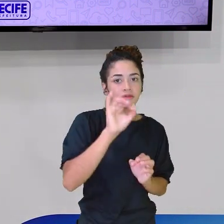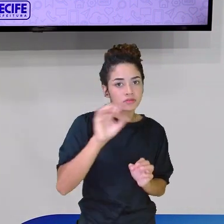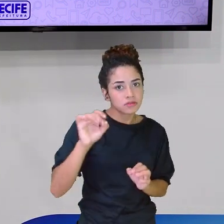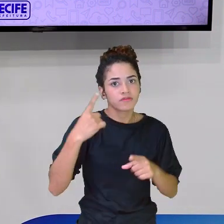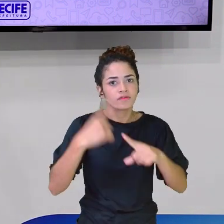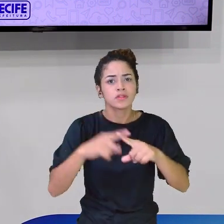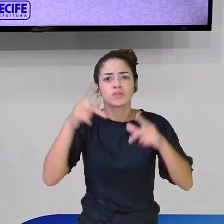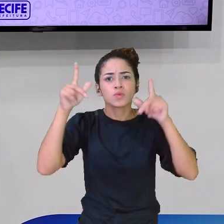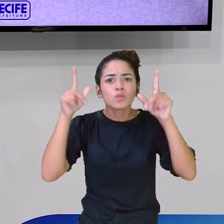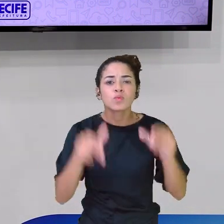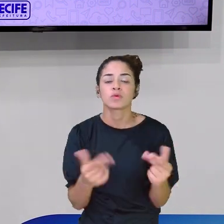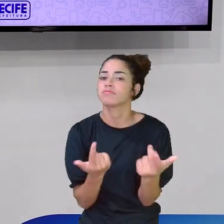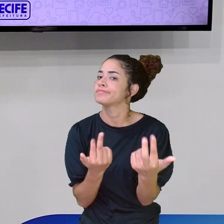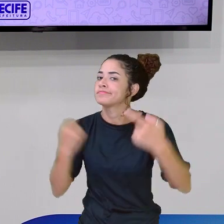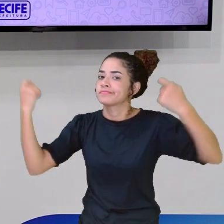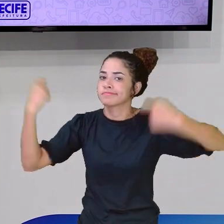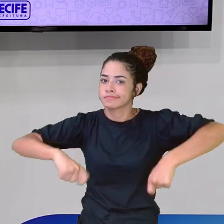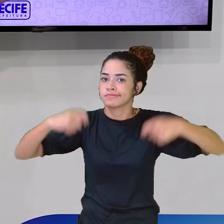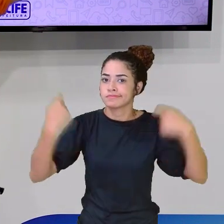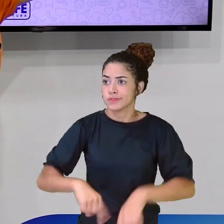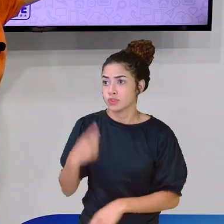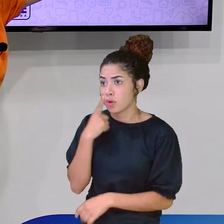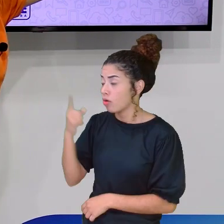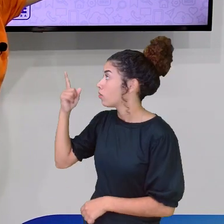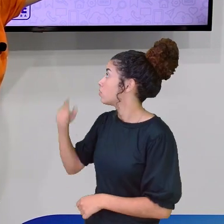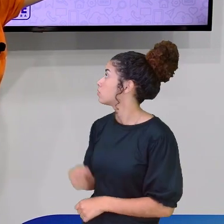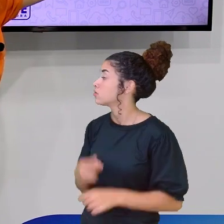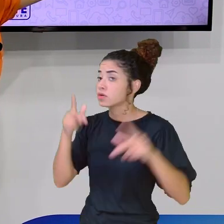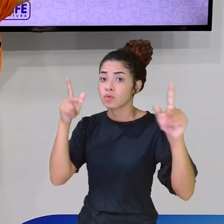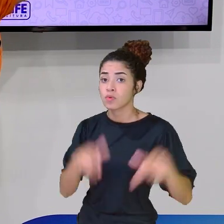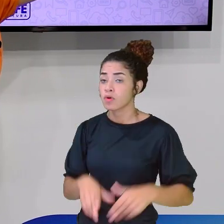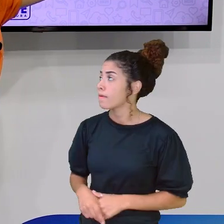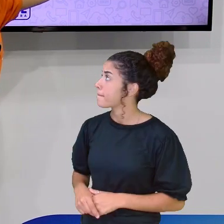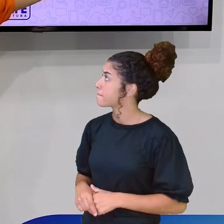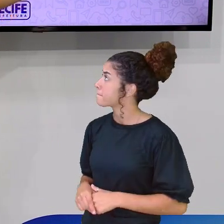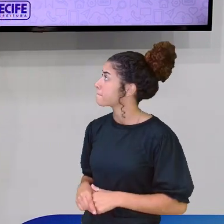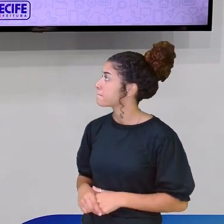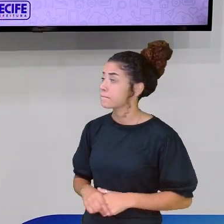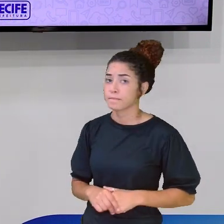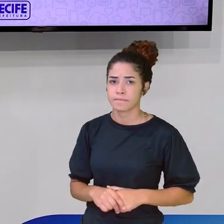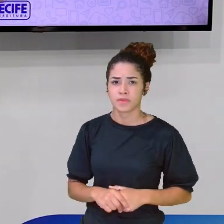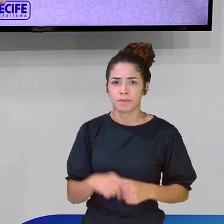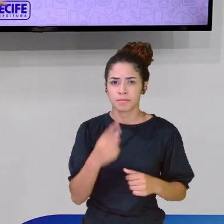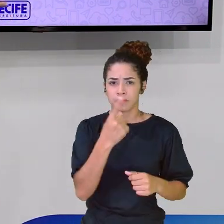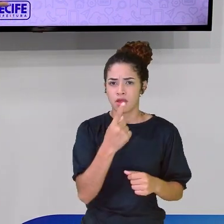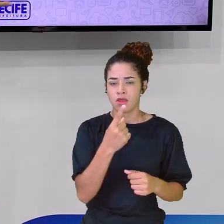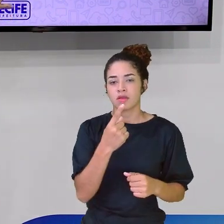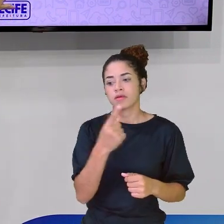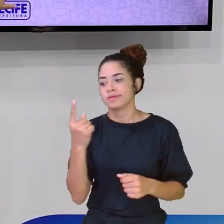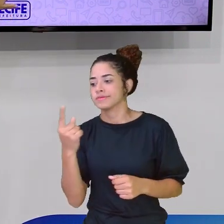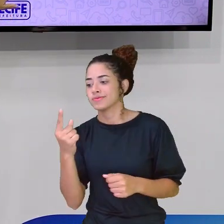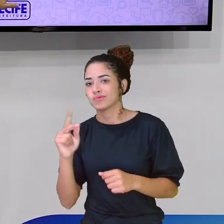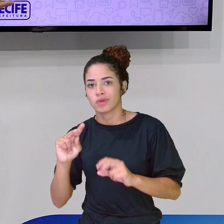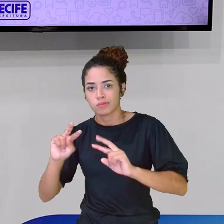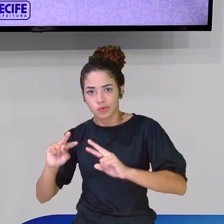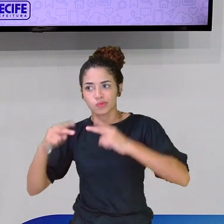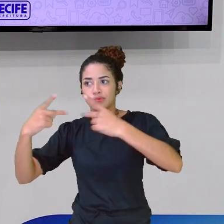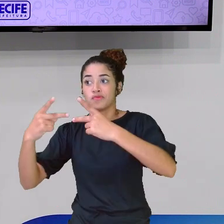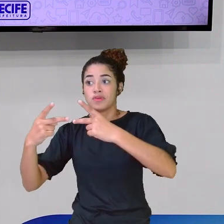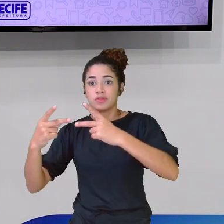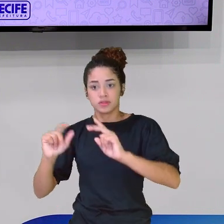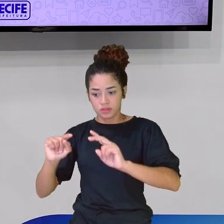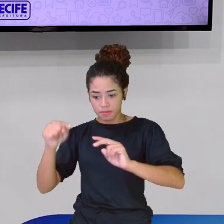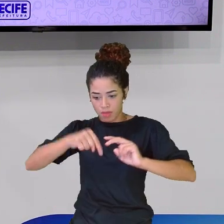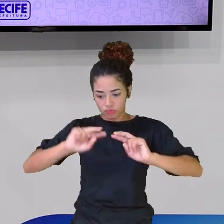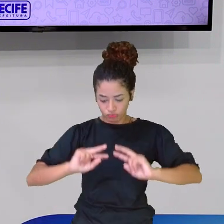aqui no desenho, ó. Aumentei em 2 vezes para o segundo desenho, aumentei em 2 vezes para o terceiro.